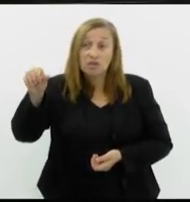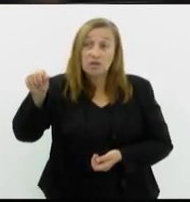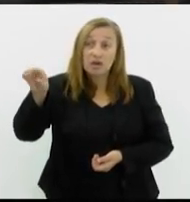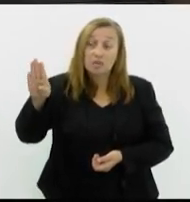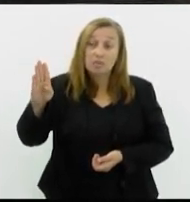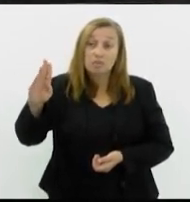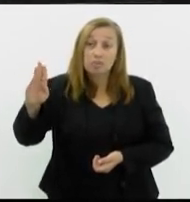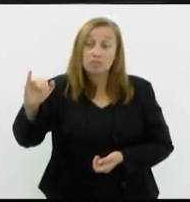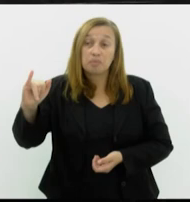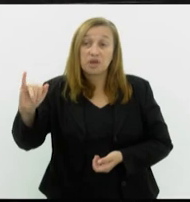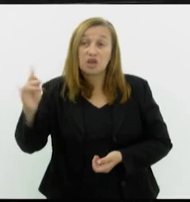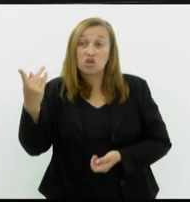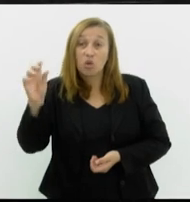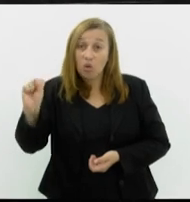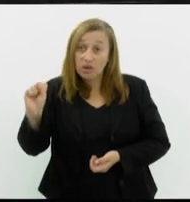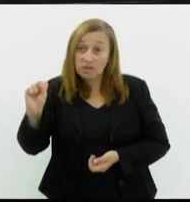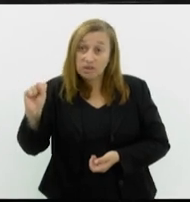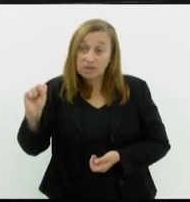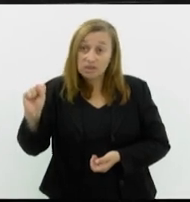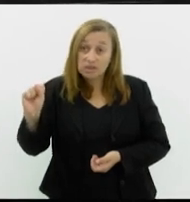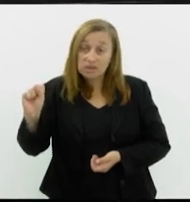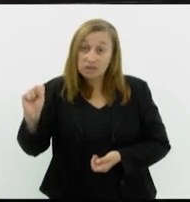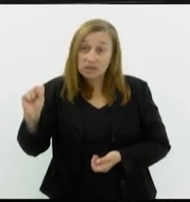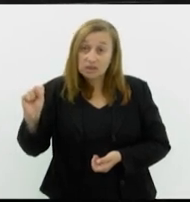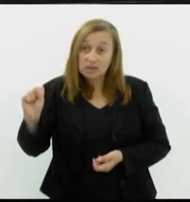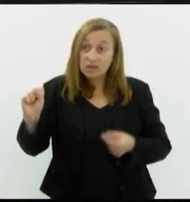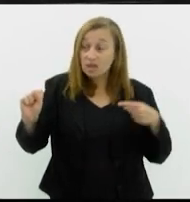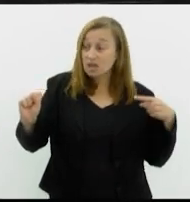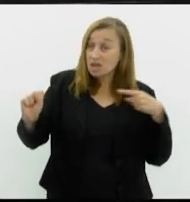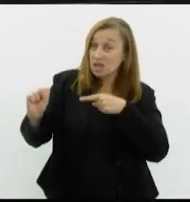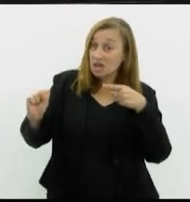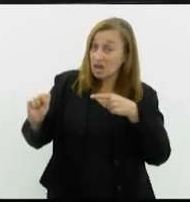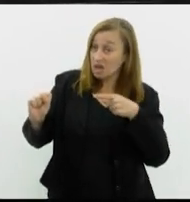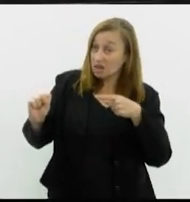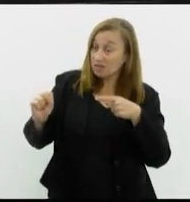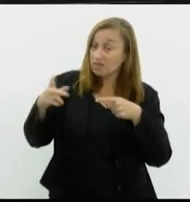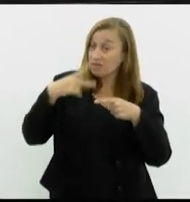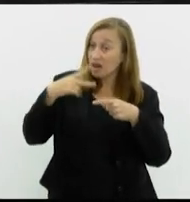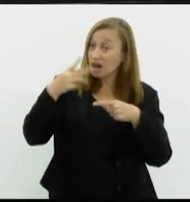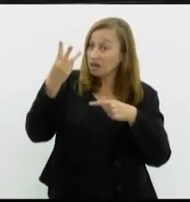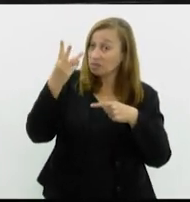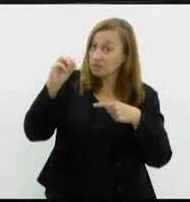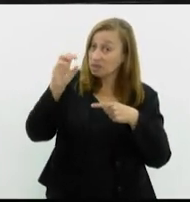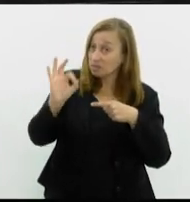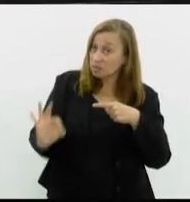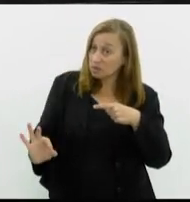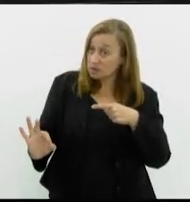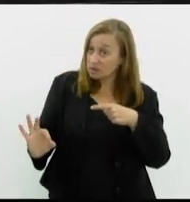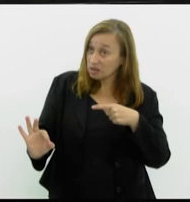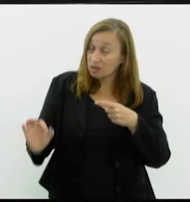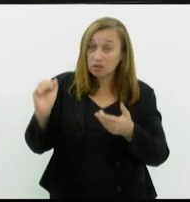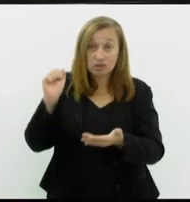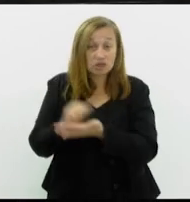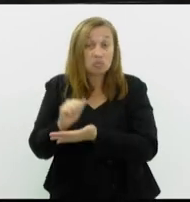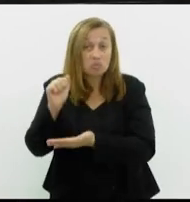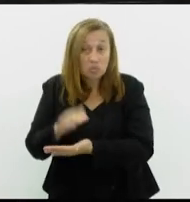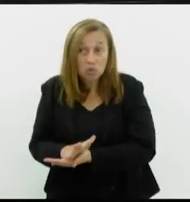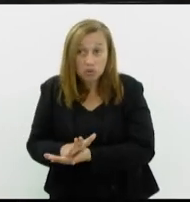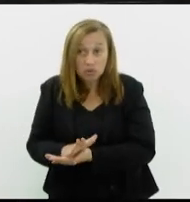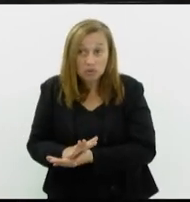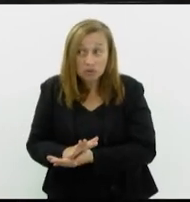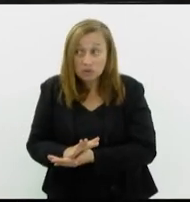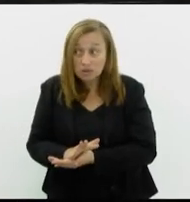bilhões que eles estipularam com 30% de multa